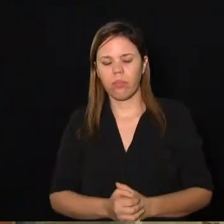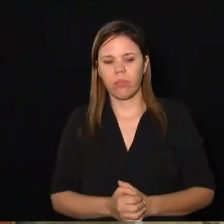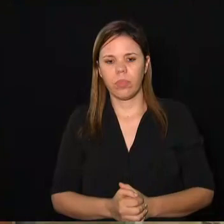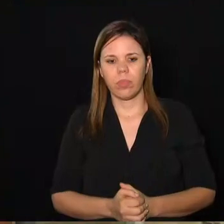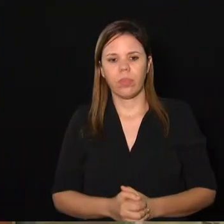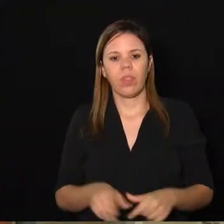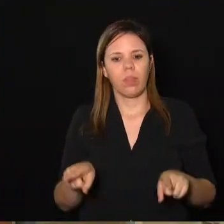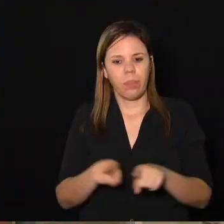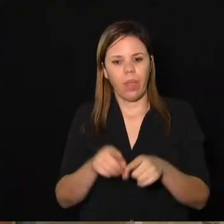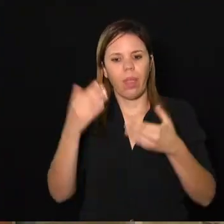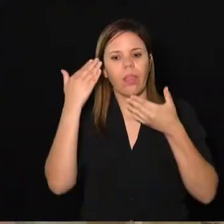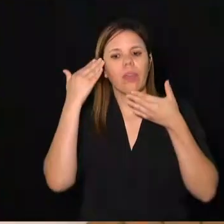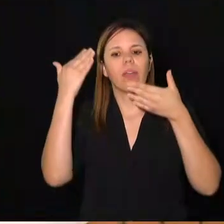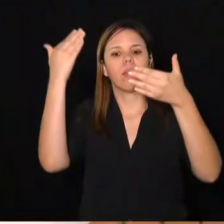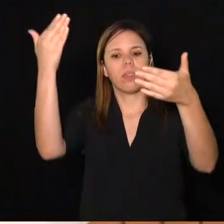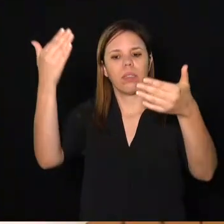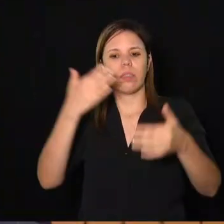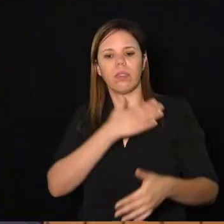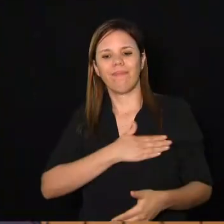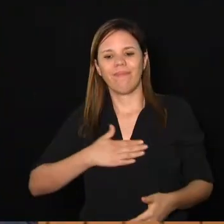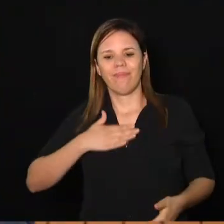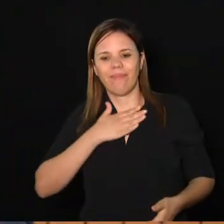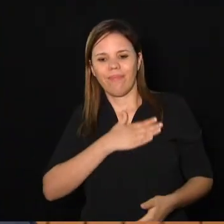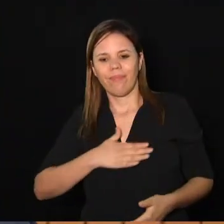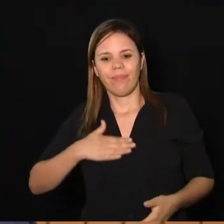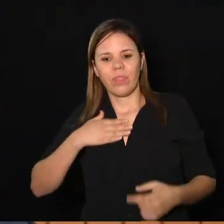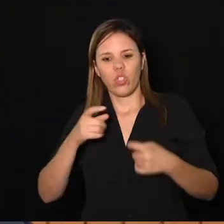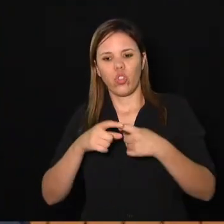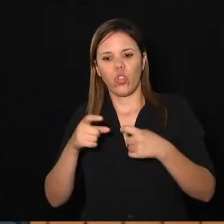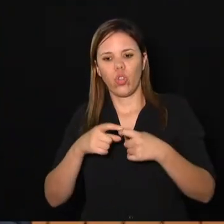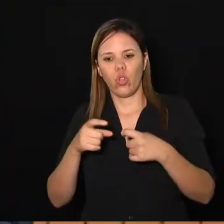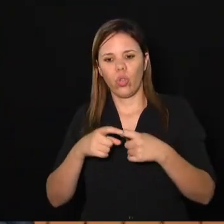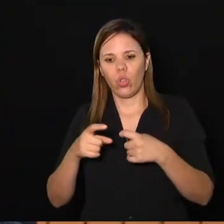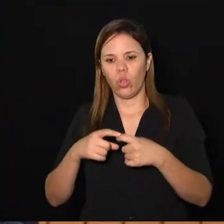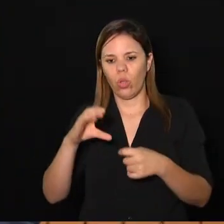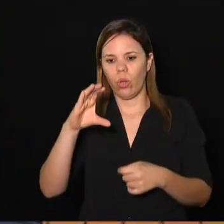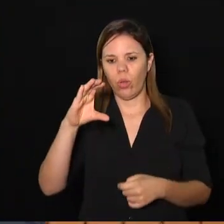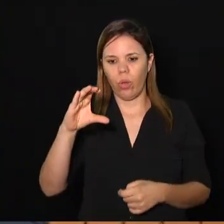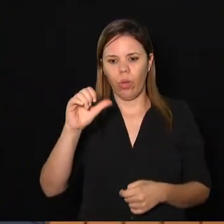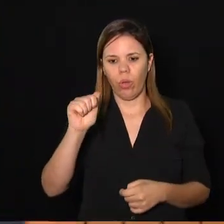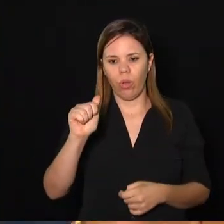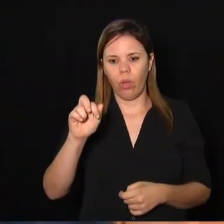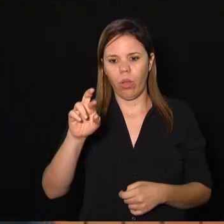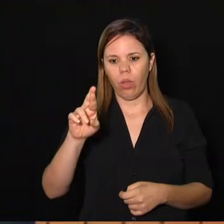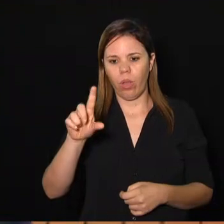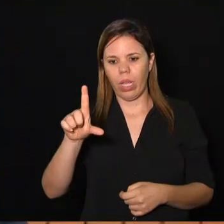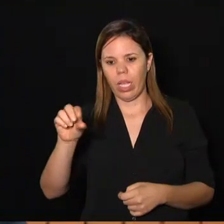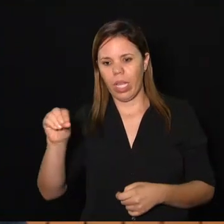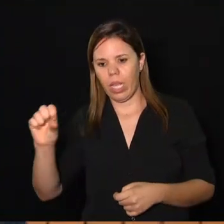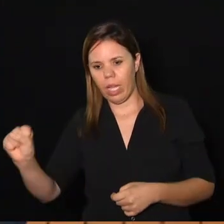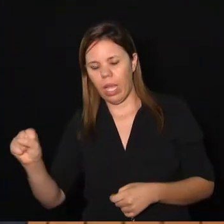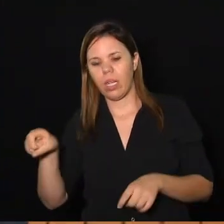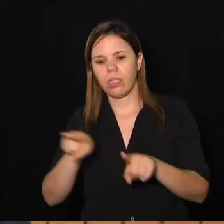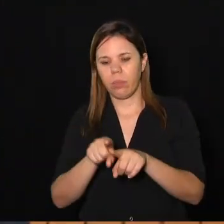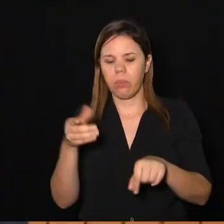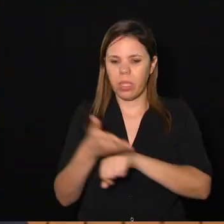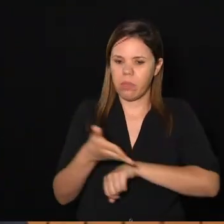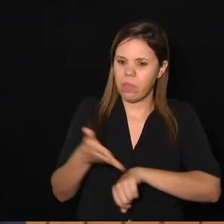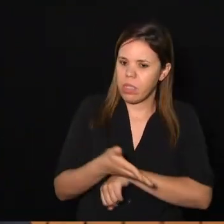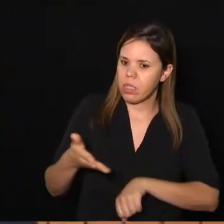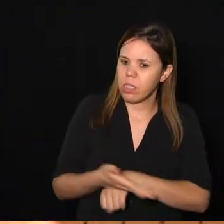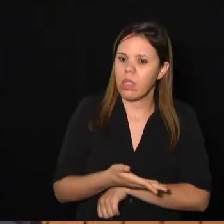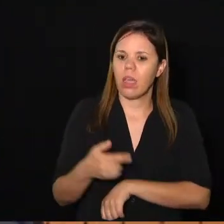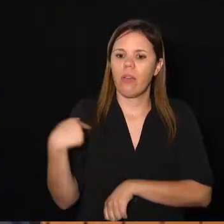imensamente ao doutor Carlos muito obrigado viu doutor pela participação na nossa